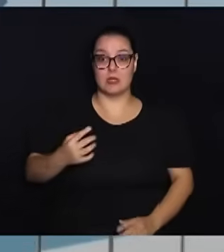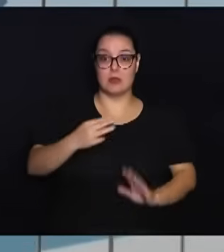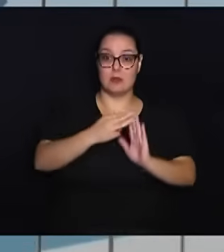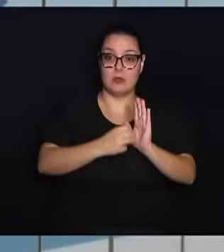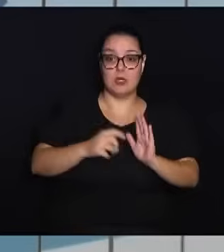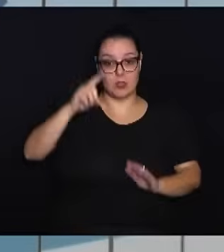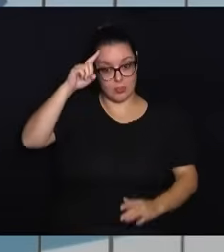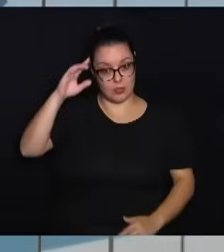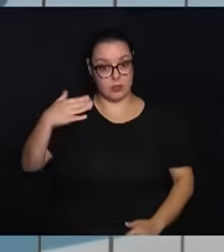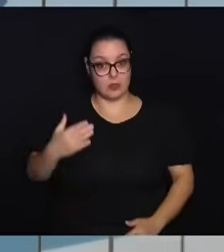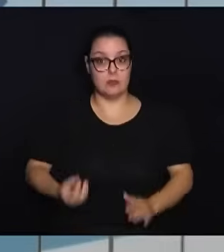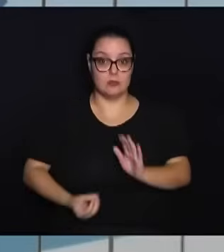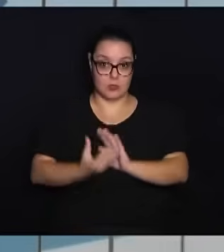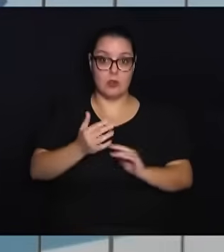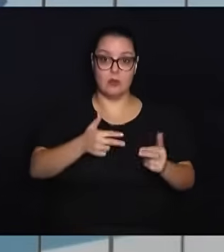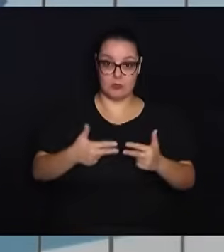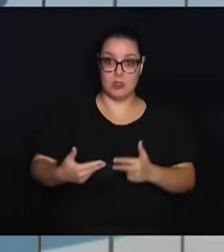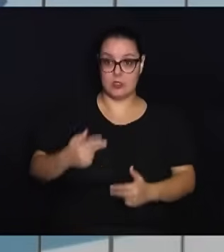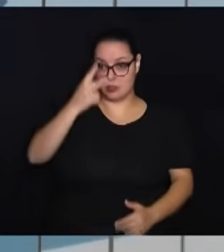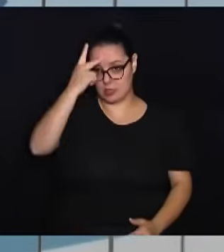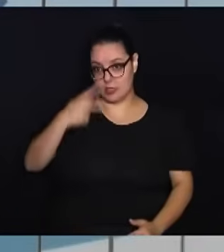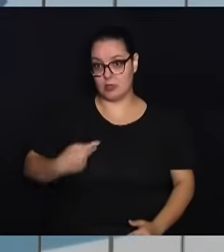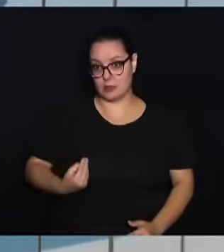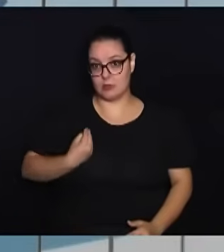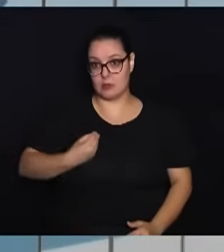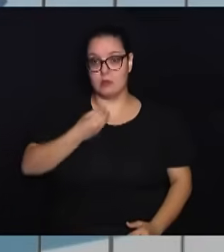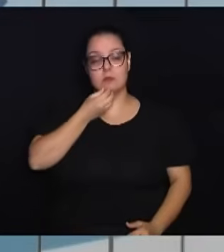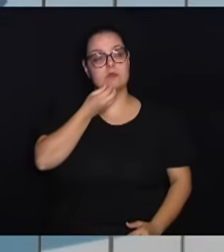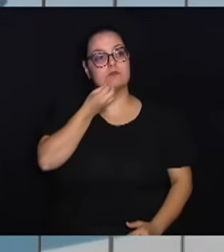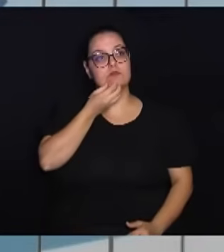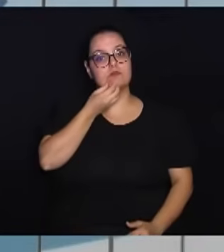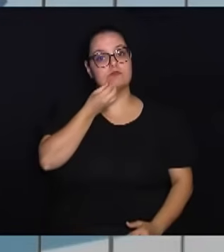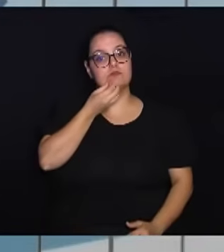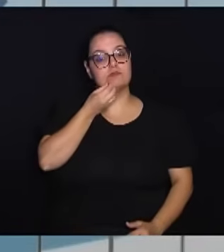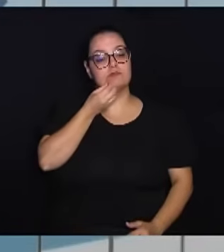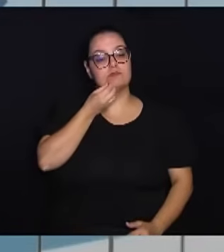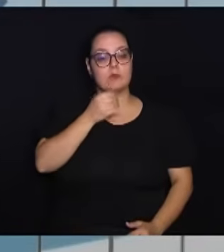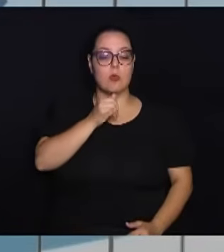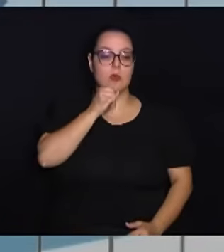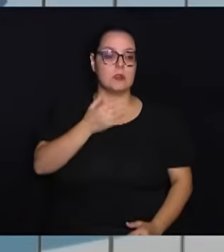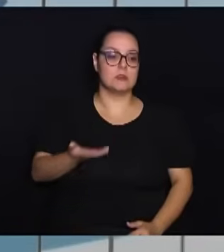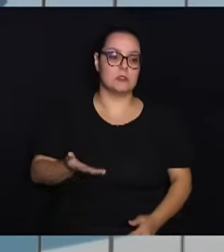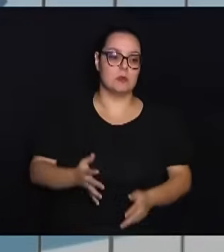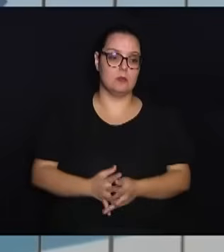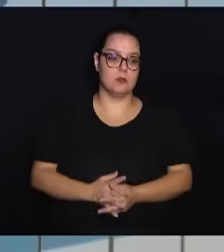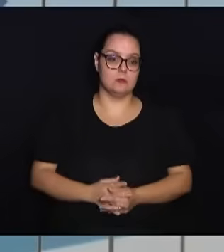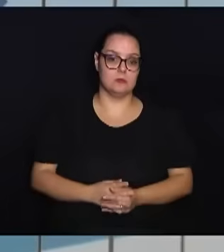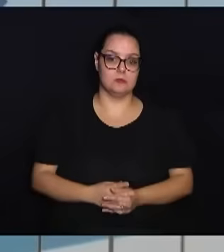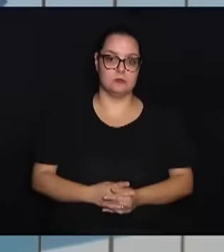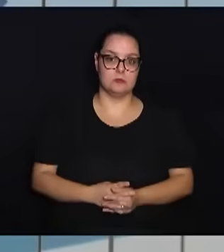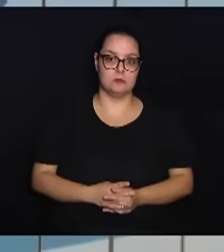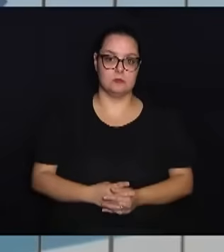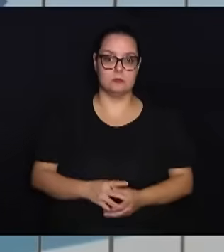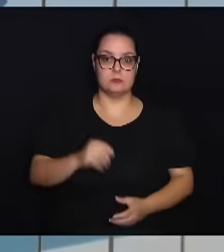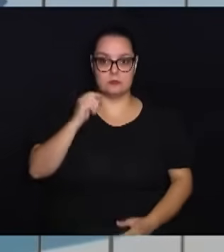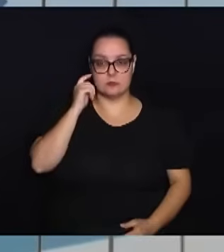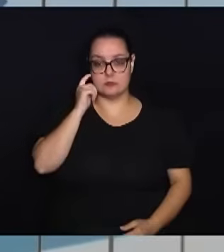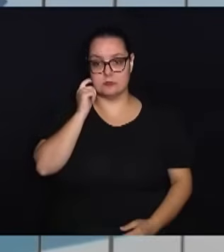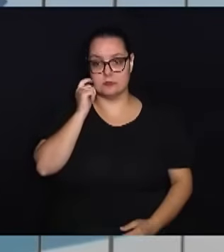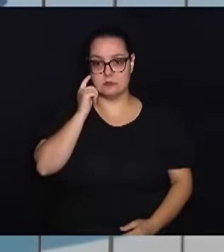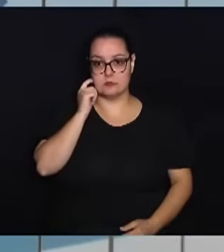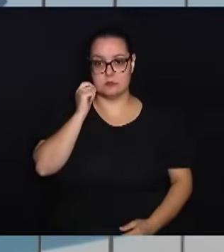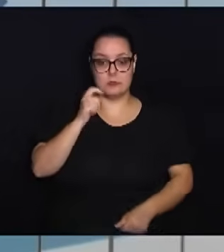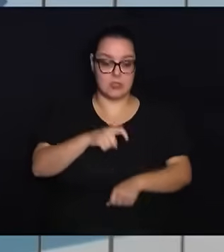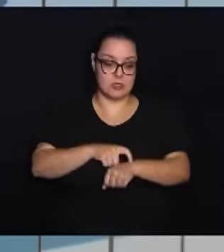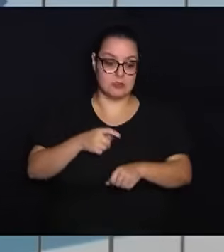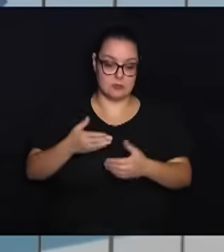rotina que ela cria ali, um padrão que ela cria ali na vida dela, perfeito, né? Então, por exemplo, até durante esse